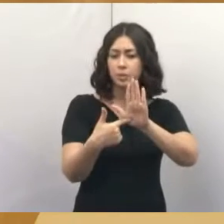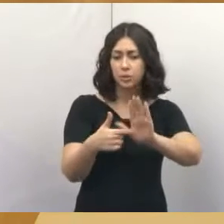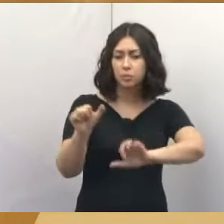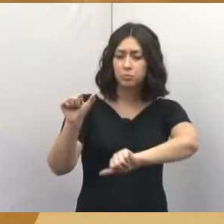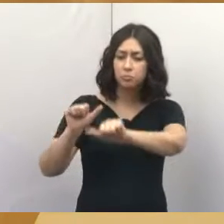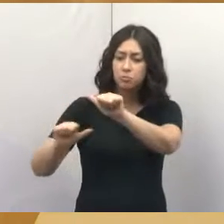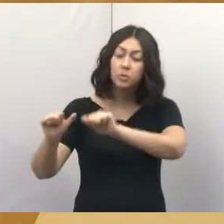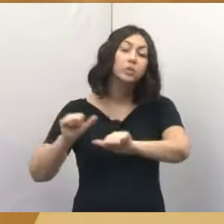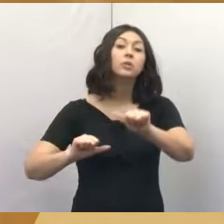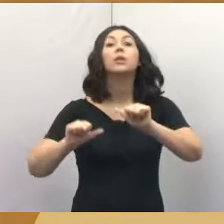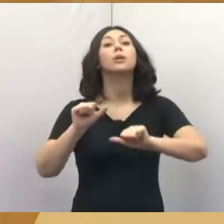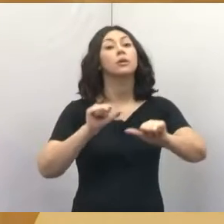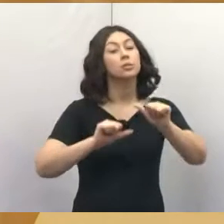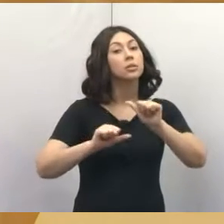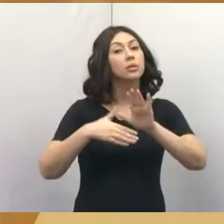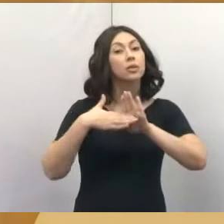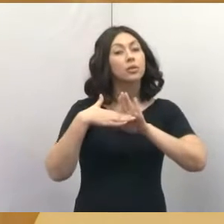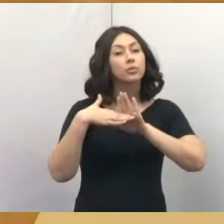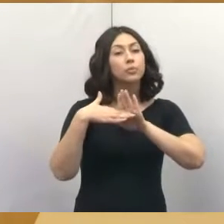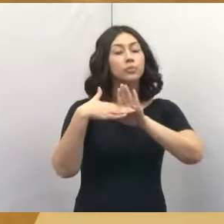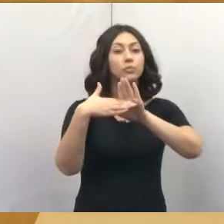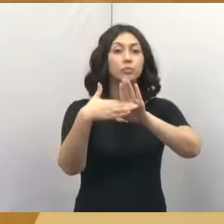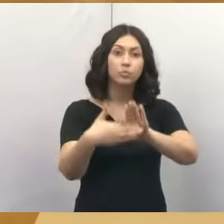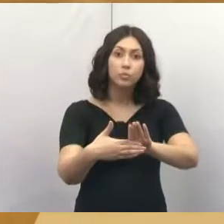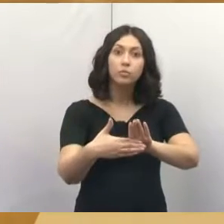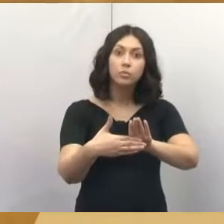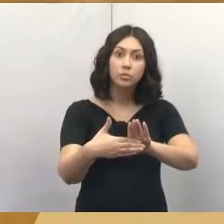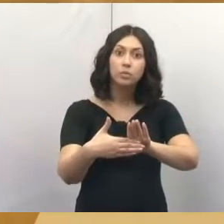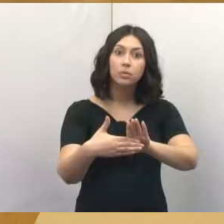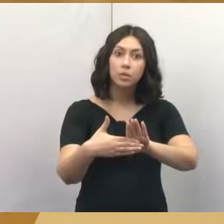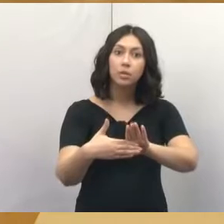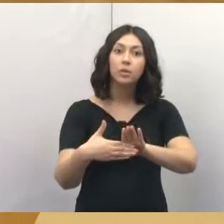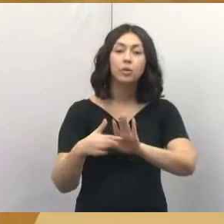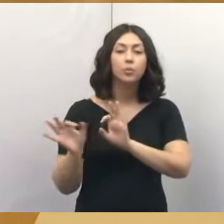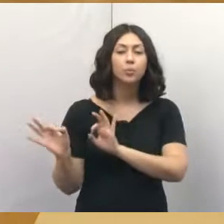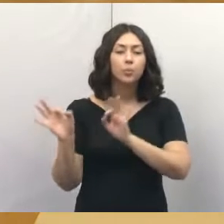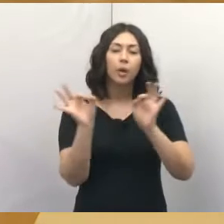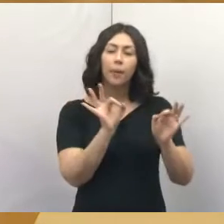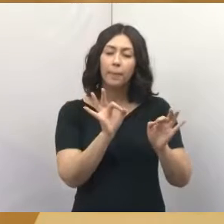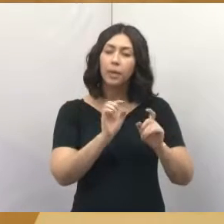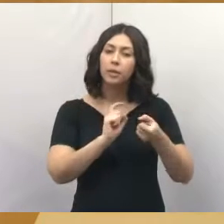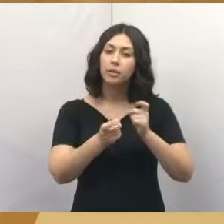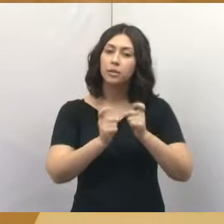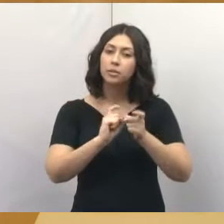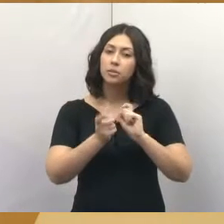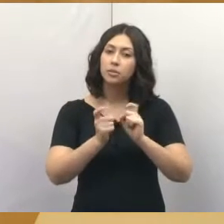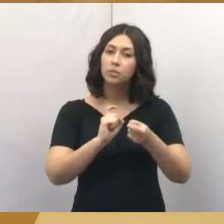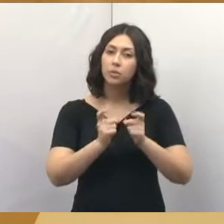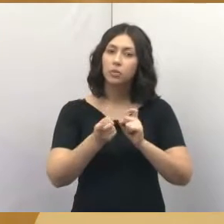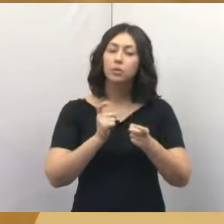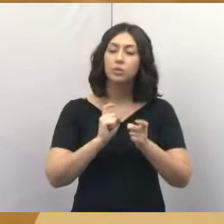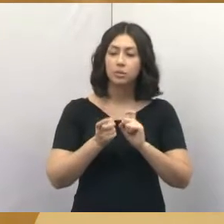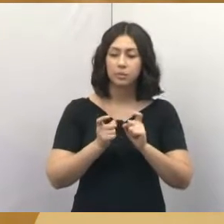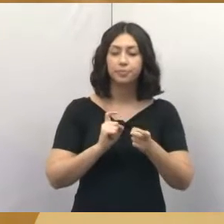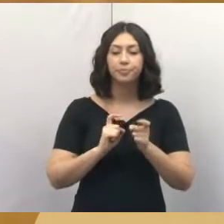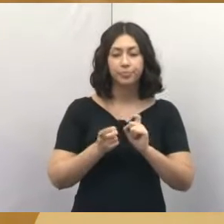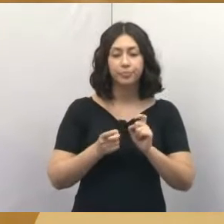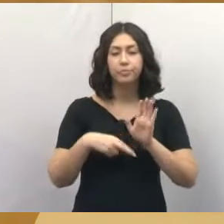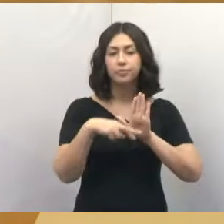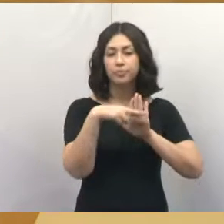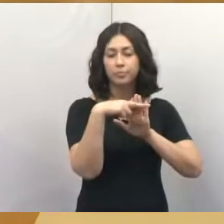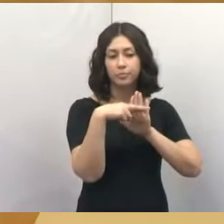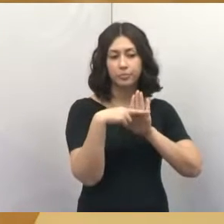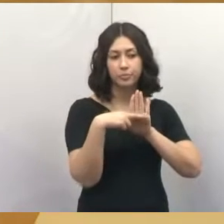que certamente irão auxiliar no acompanhamento das sessões e as suas atribuições